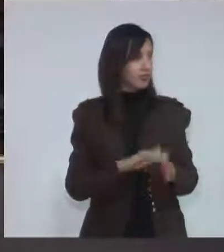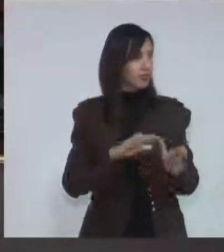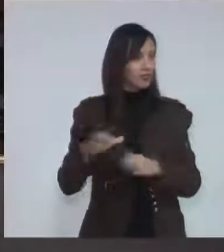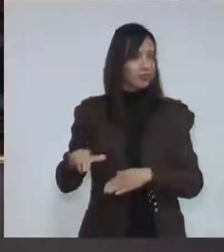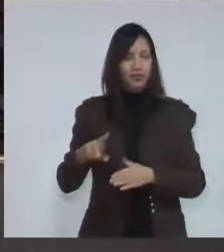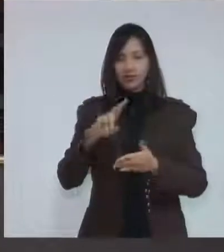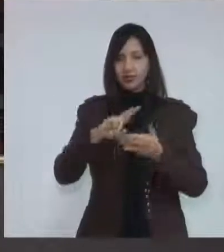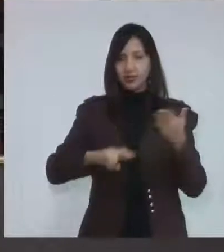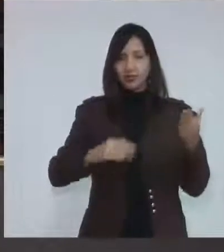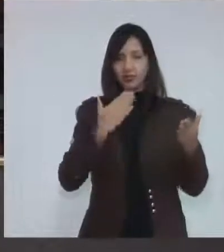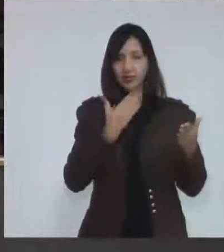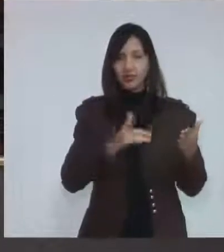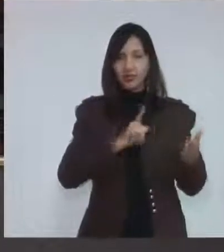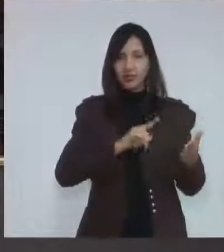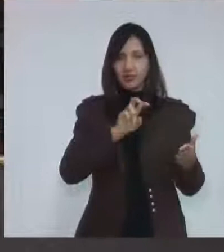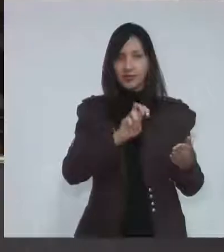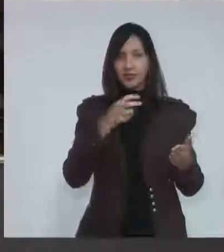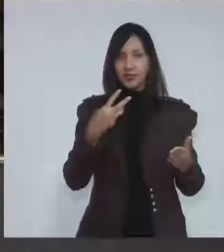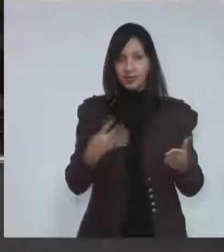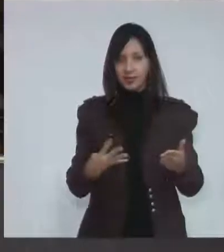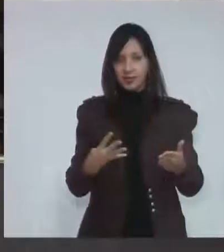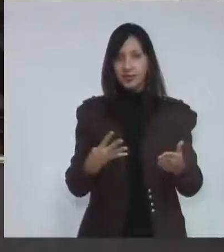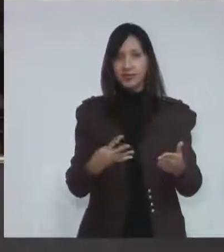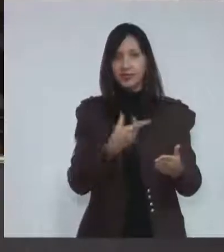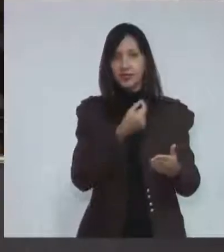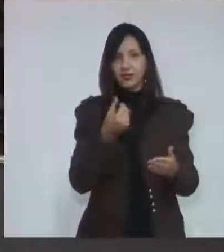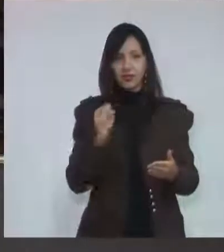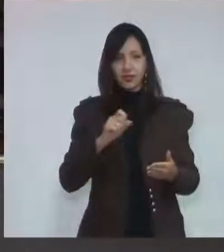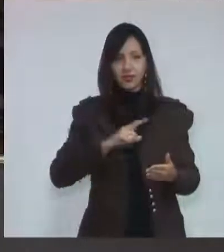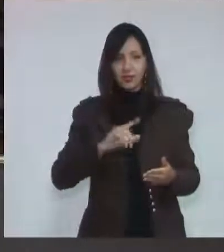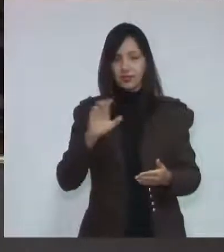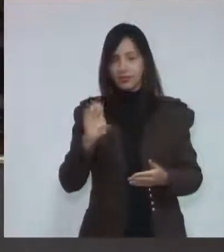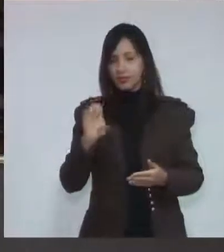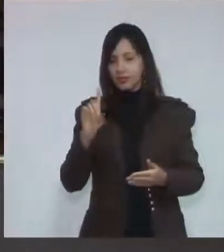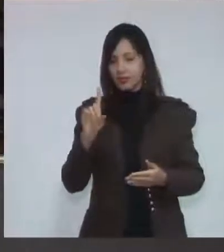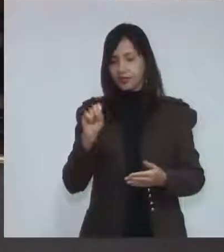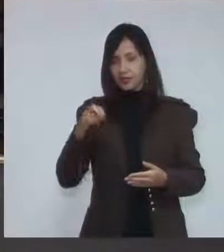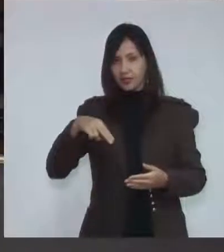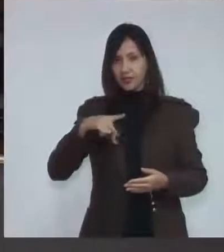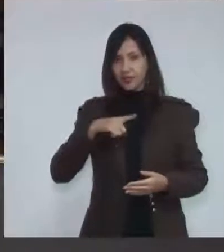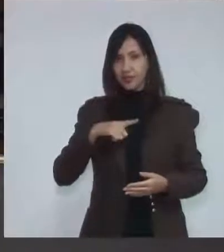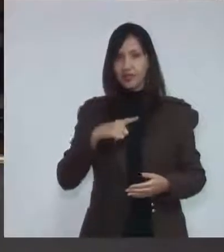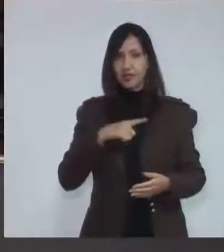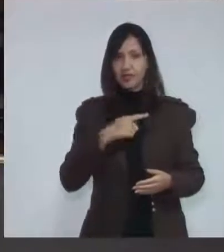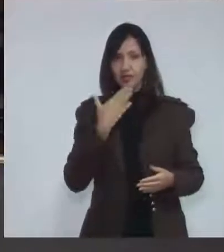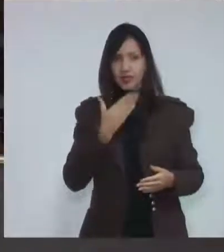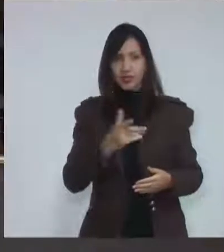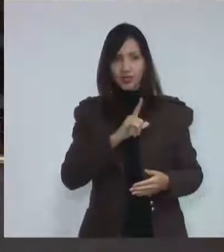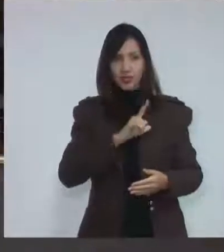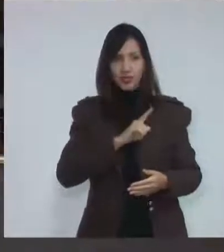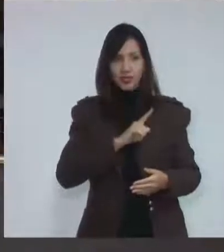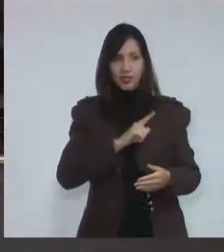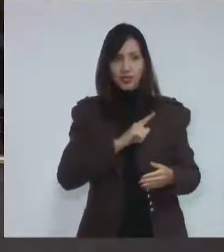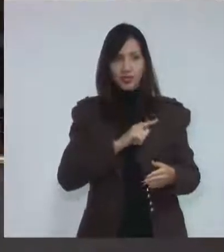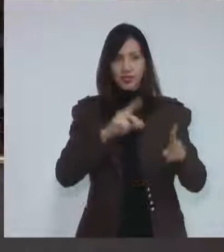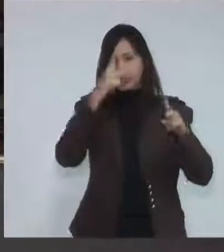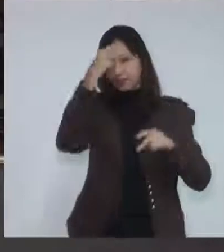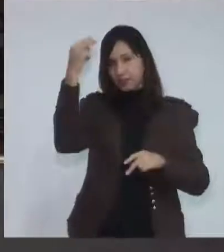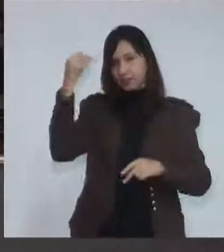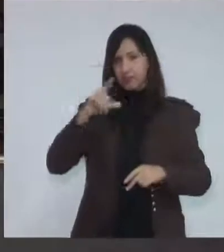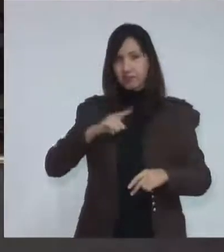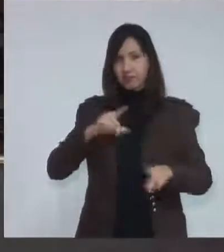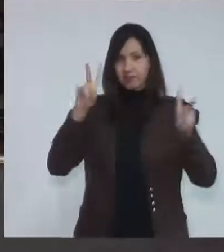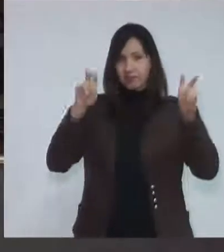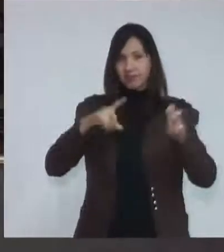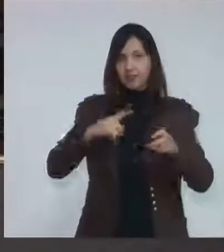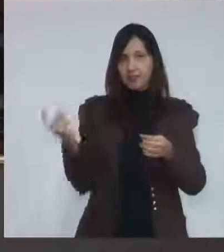número 54/2018. Autoria, vereador Edson PC. Requeremos, nos termos constitucionais, legais e regimentais, de que está doutor mesa oficial sobre o prefeito municipal que, através